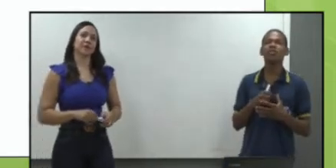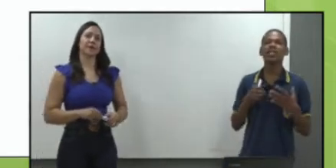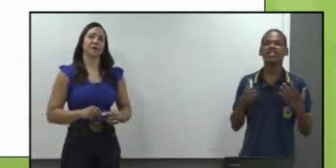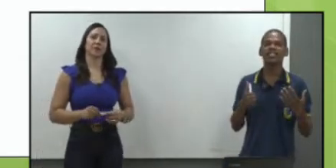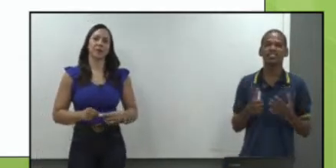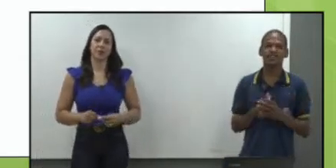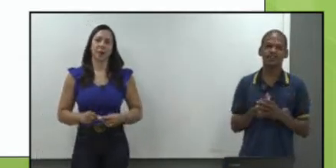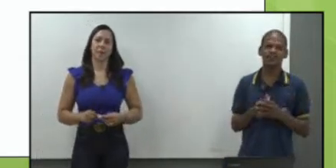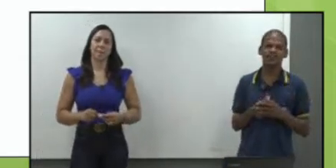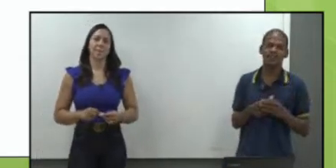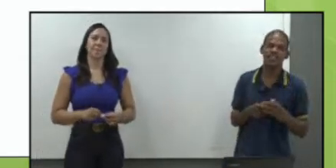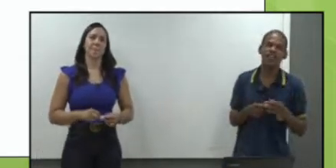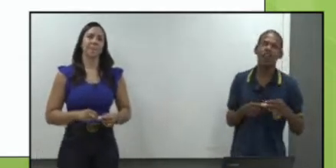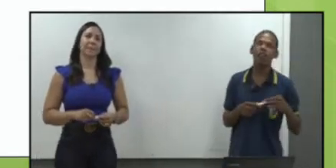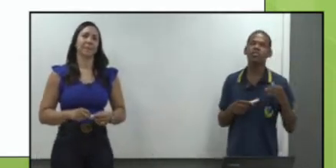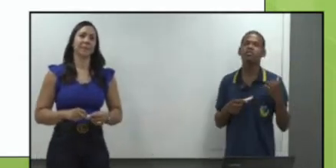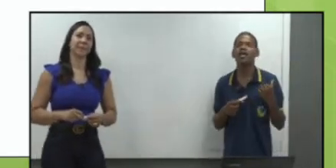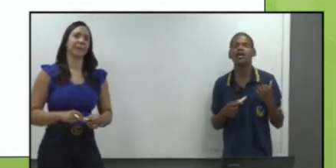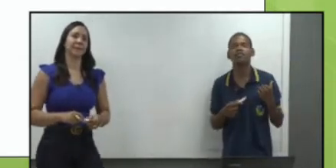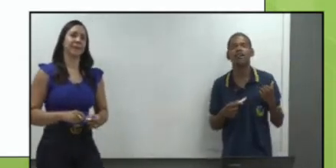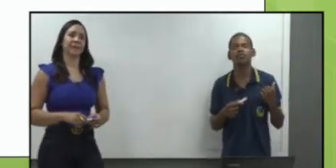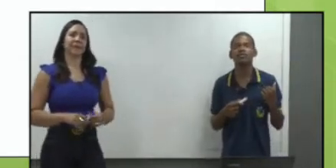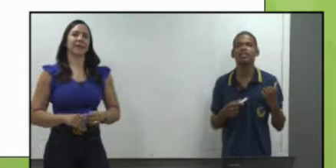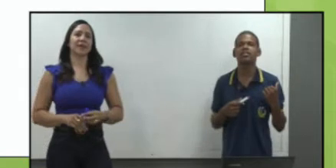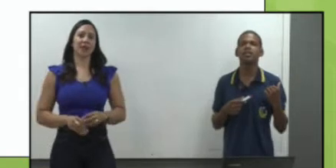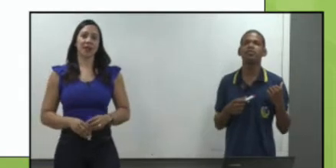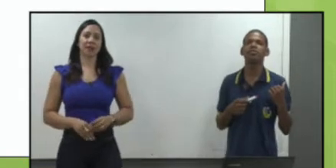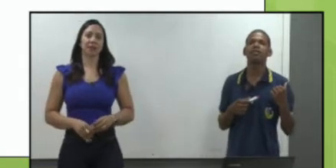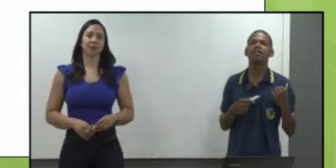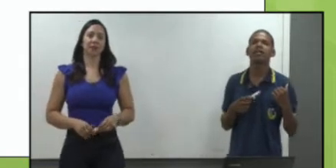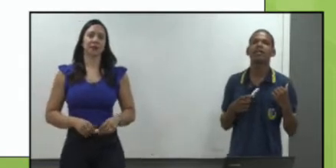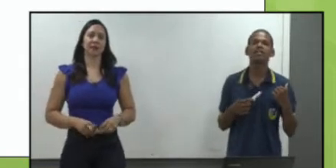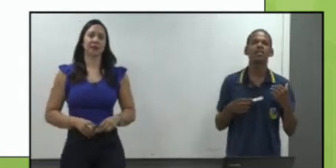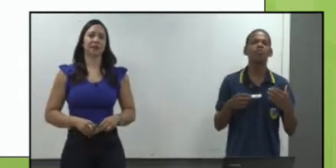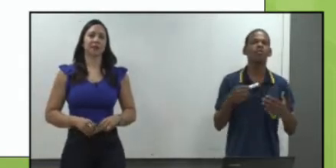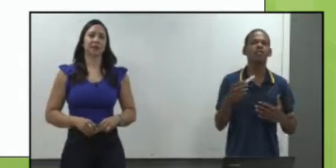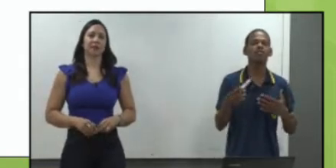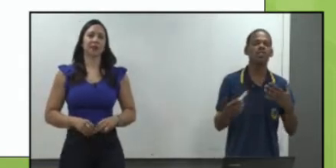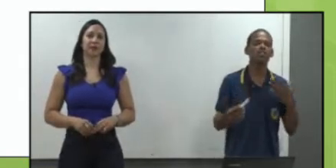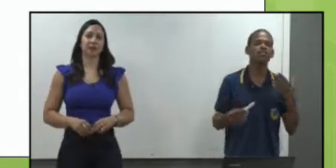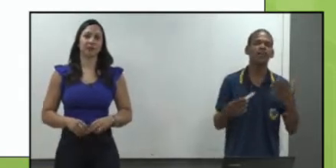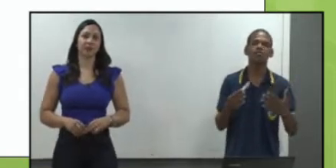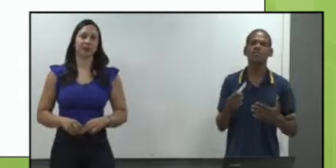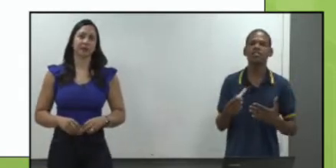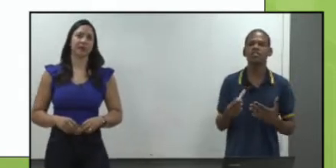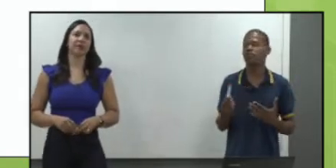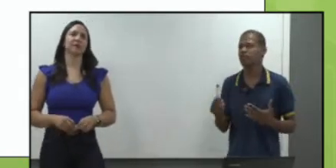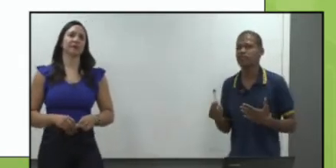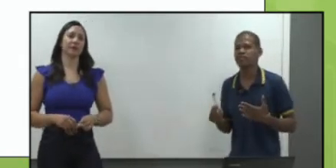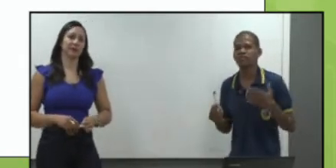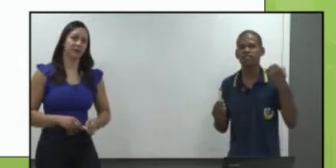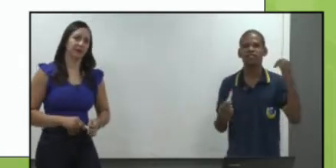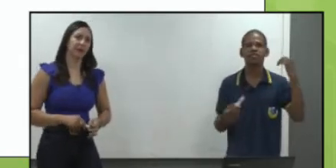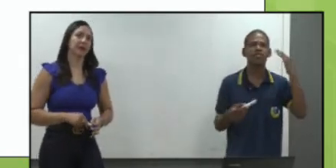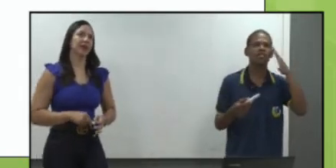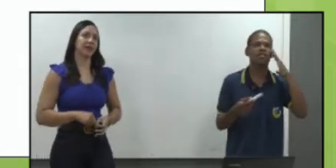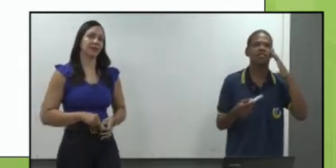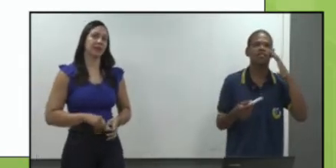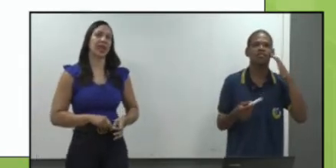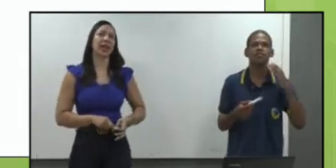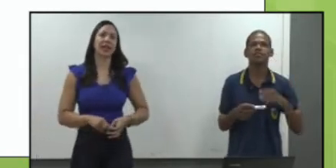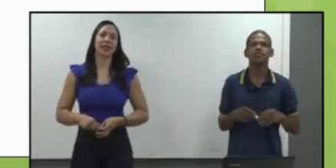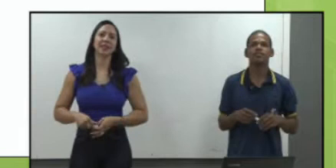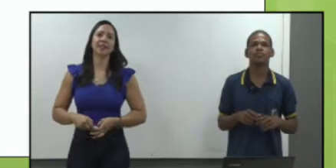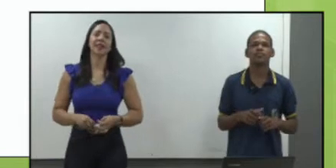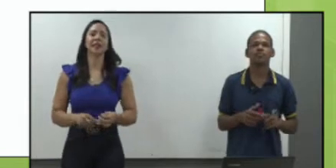Qual a história da dança, né? Como a gente falou no slide anterior, a dança ela pode ser usada de várias maneiras, professora, não é isso?